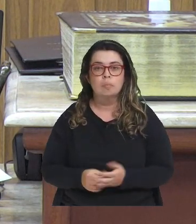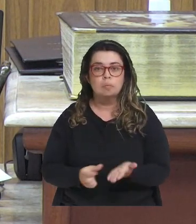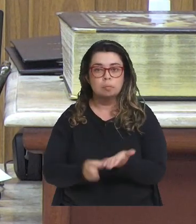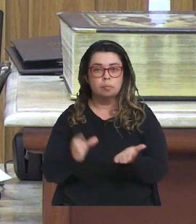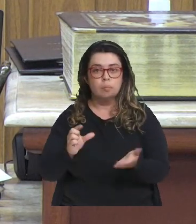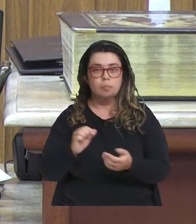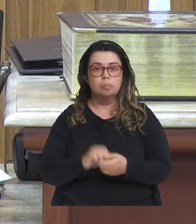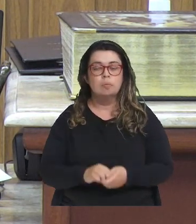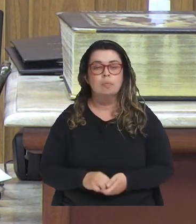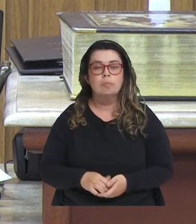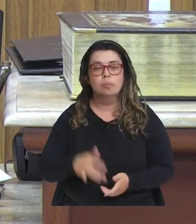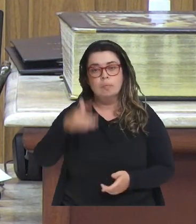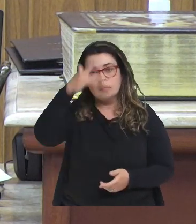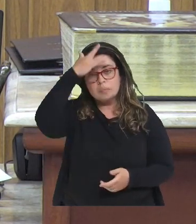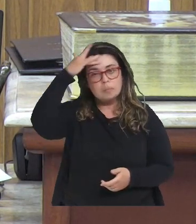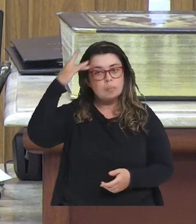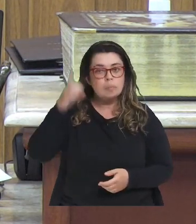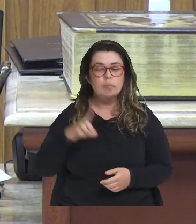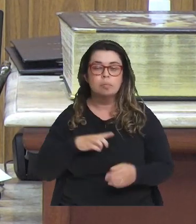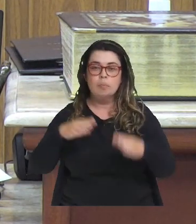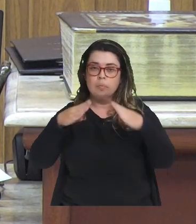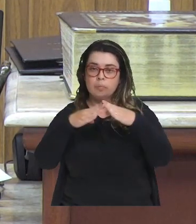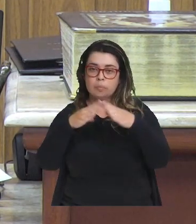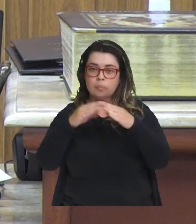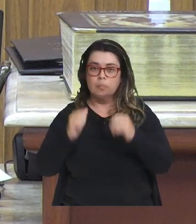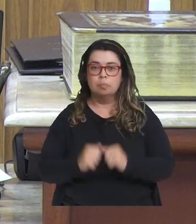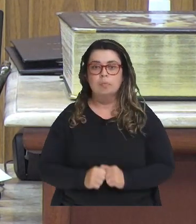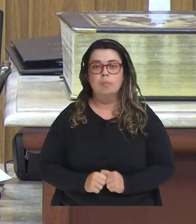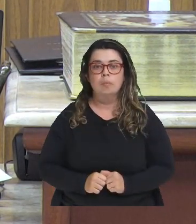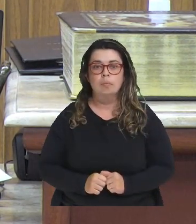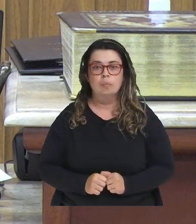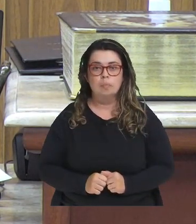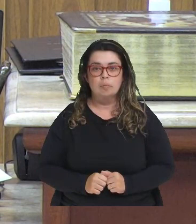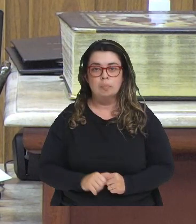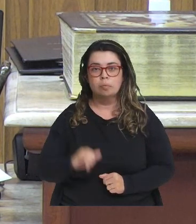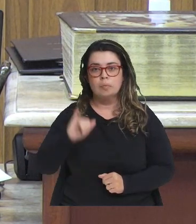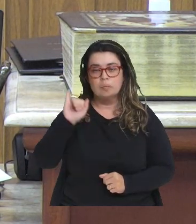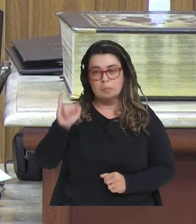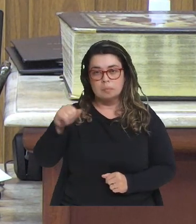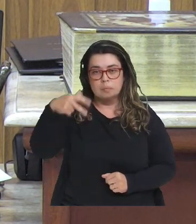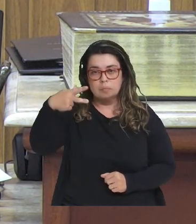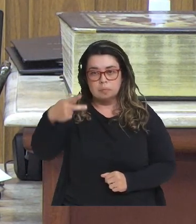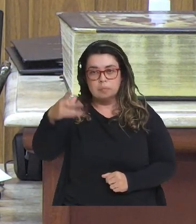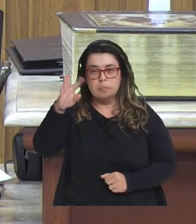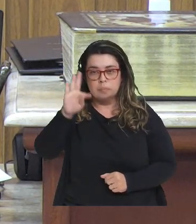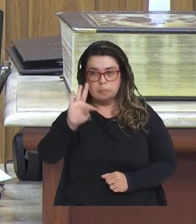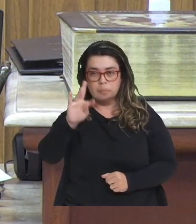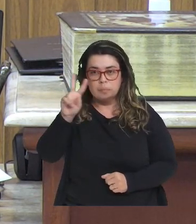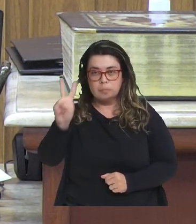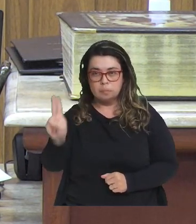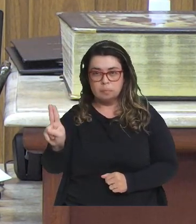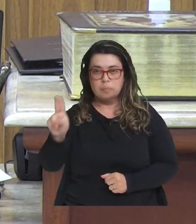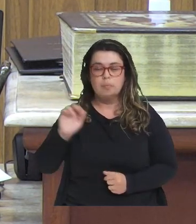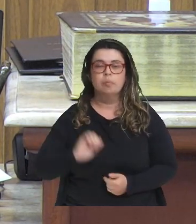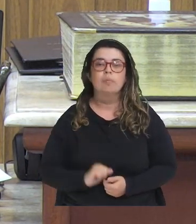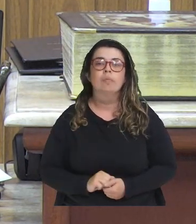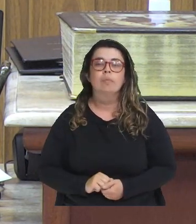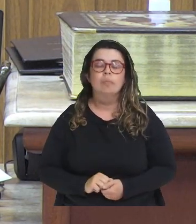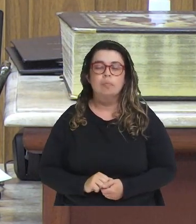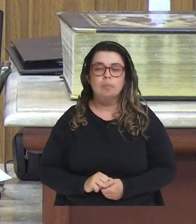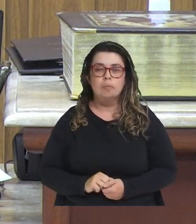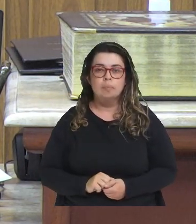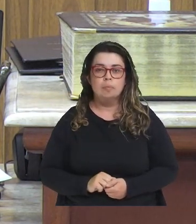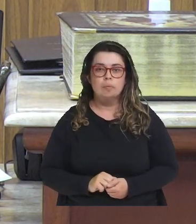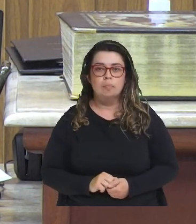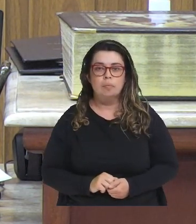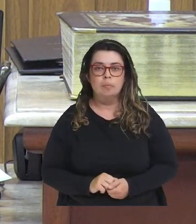imóveis residenciais, sujeitos à tributação do IPTU, Imposto sobre Propriedade Predial e Territorial